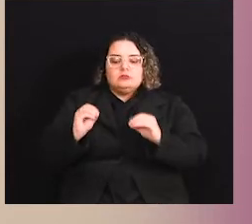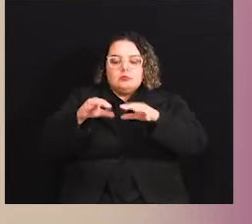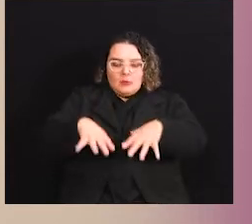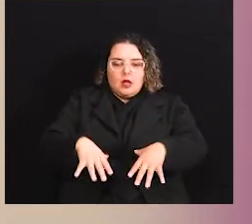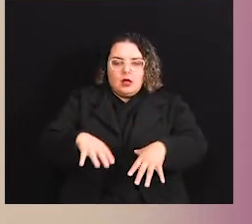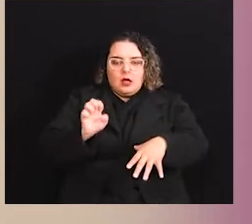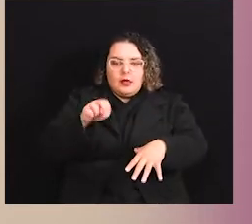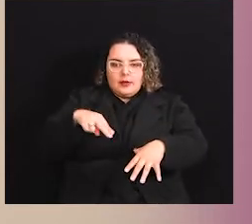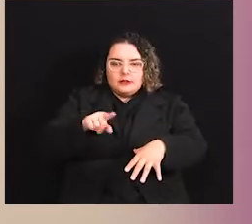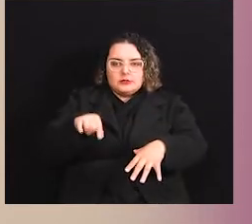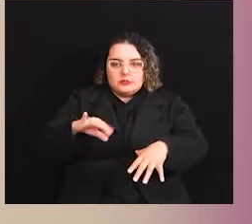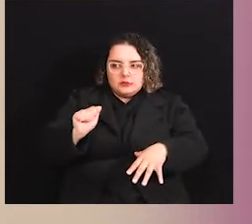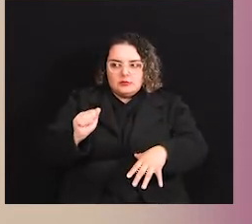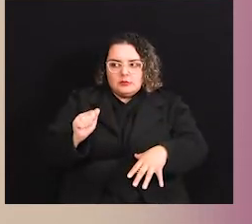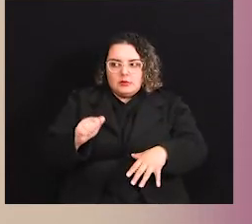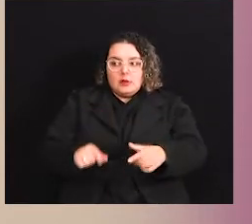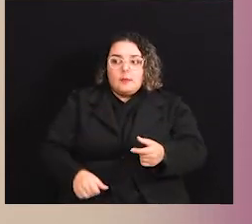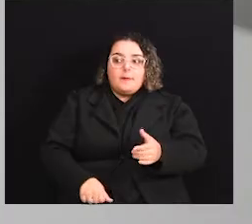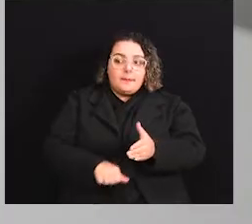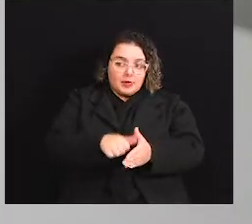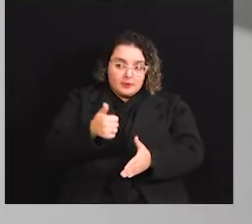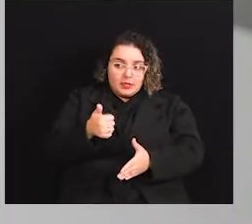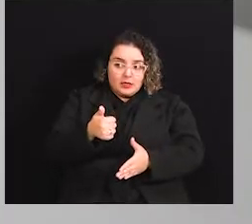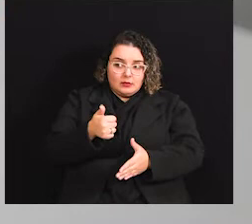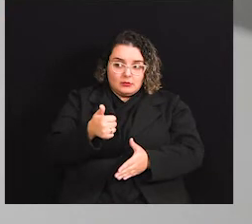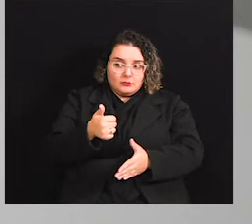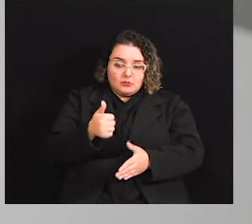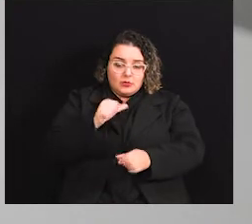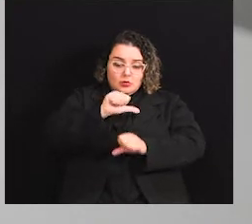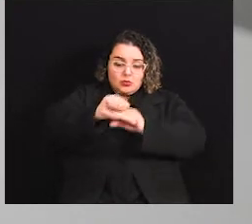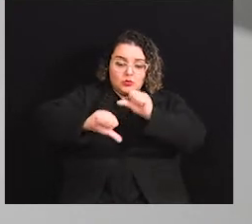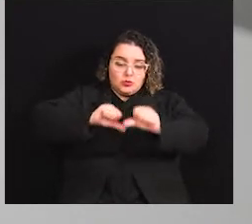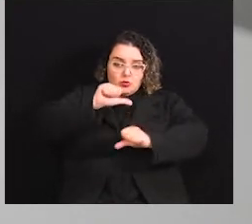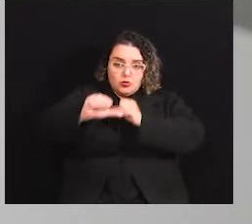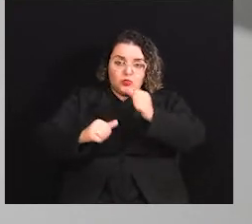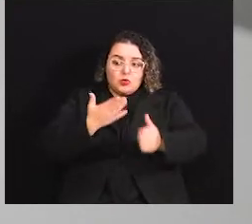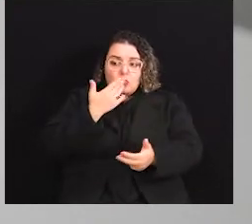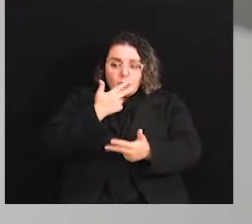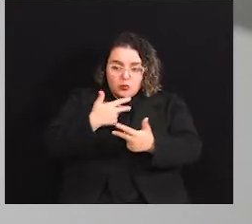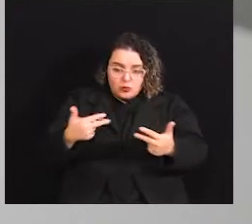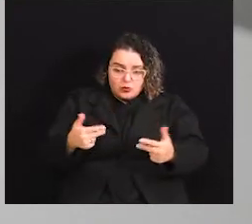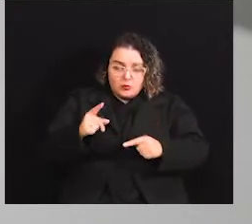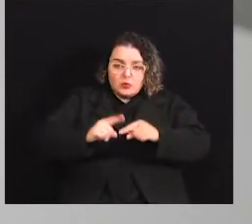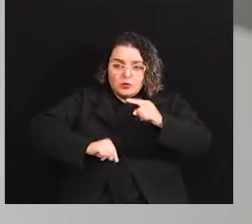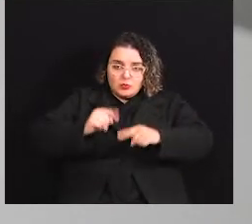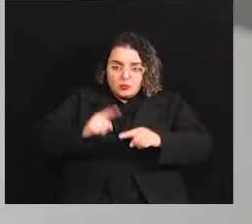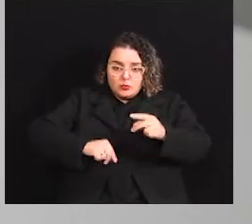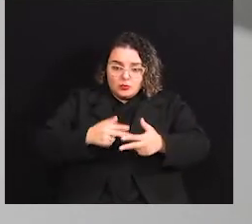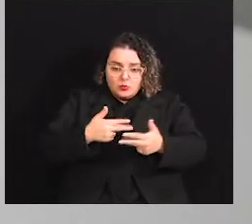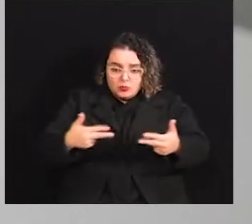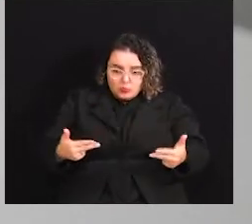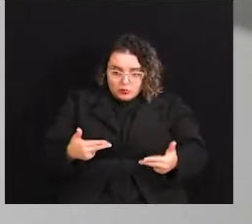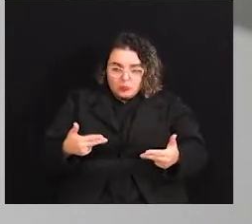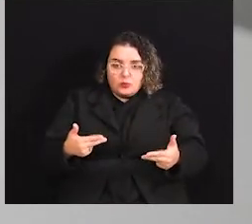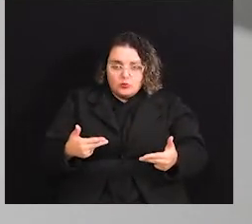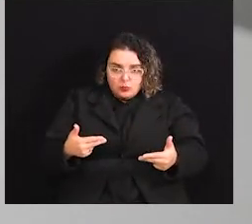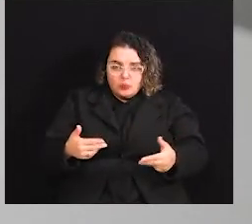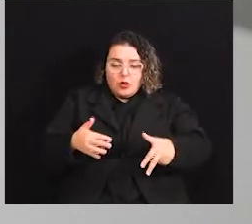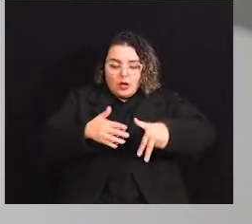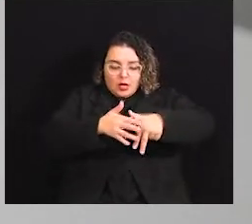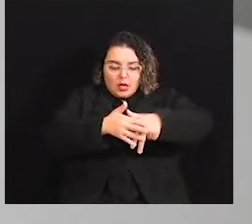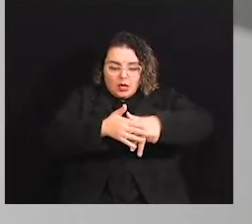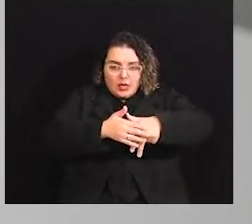enzima externamente. Então, primeiro, a gente troca os alimentos, troca os produtos ingeridos pelo paciente